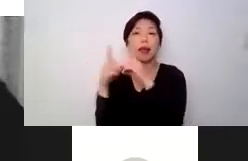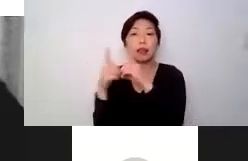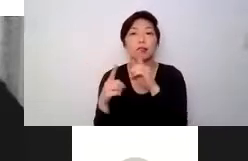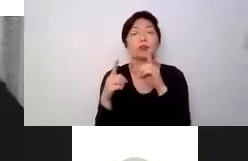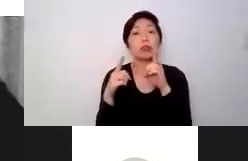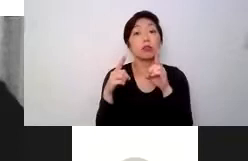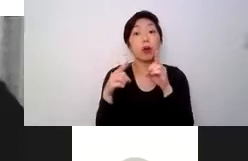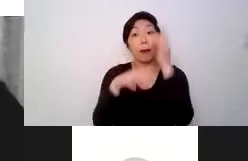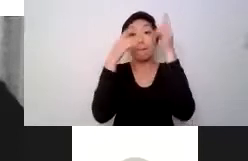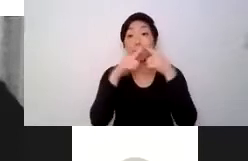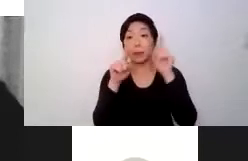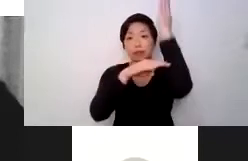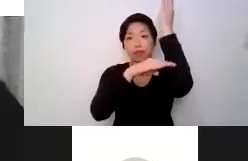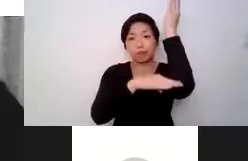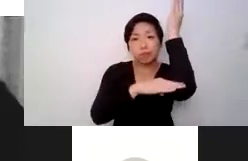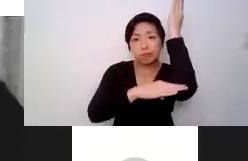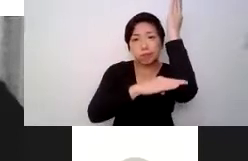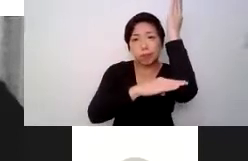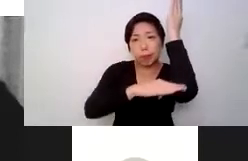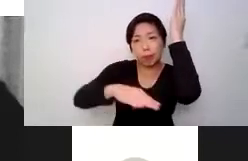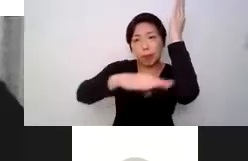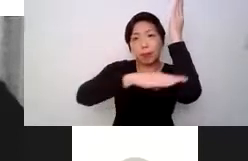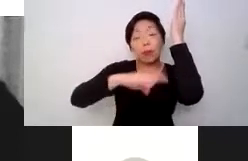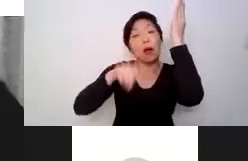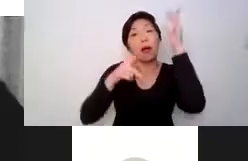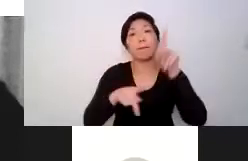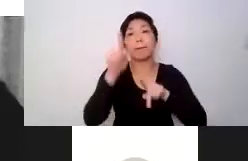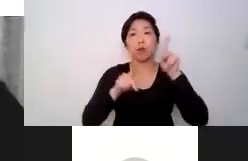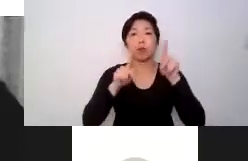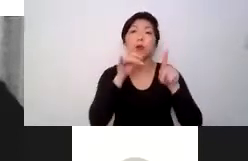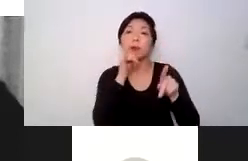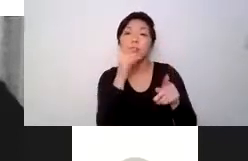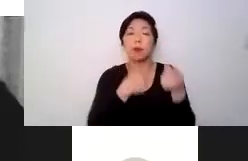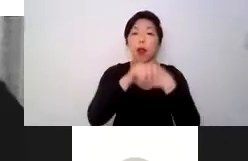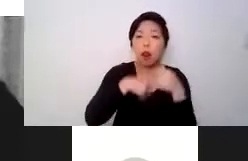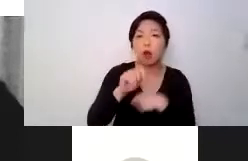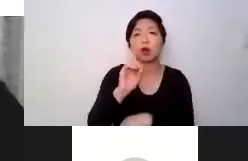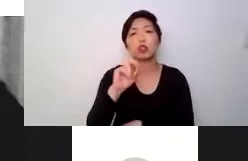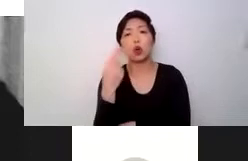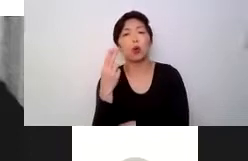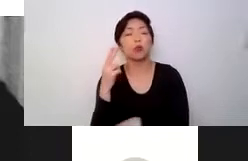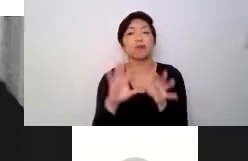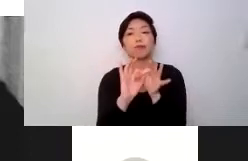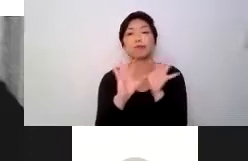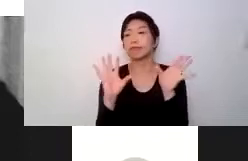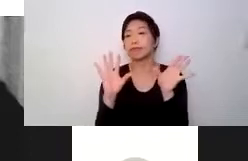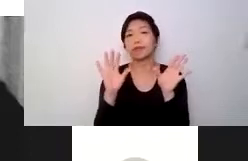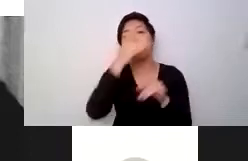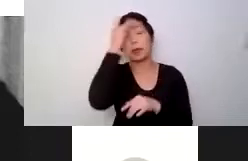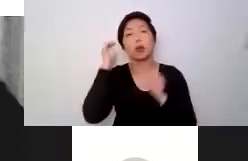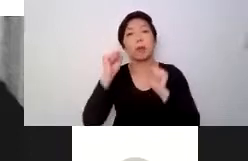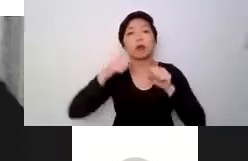térreo de uso público, de lojas, ou mesmo apenas livre, como a gente diz, de passagem. Então,